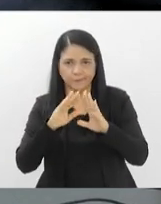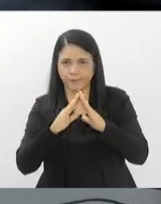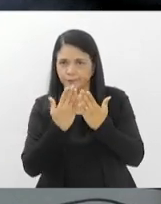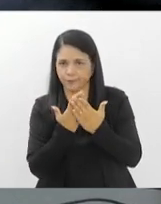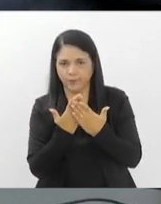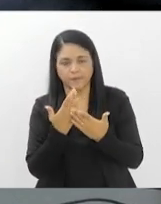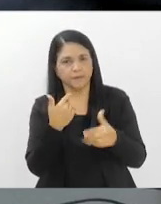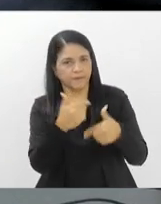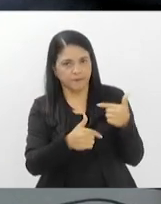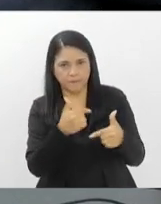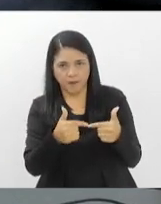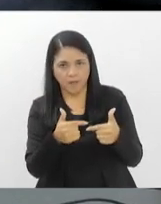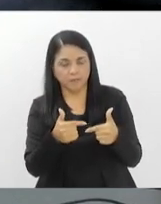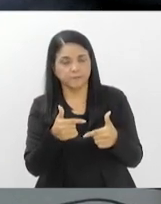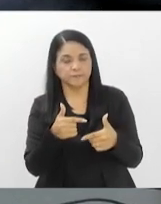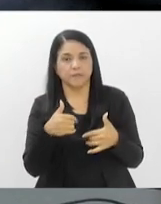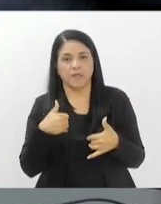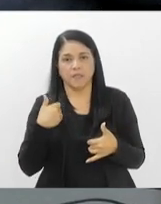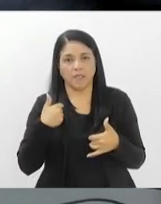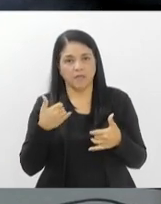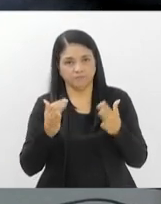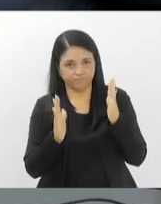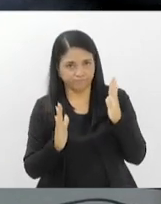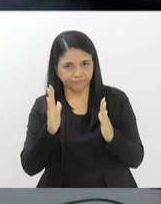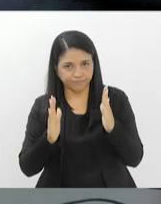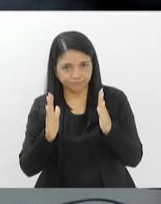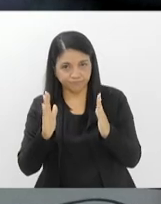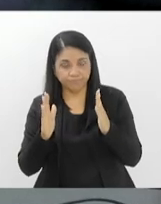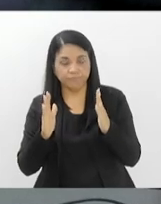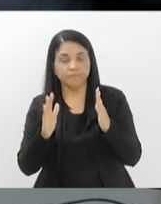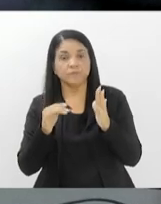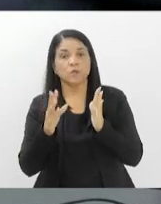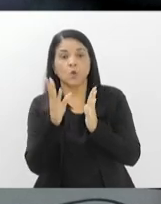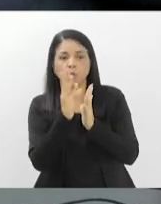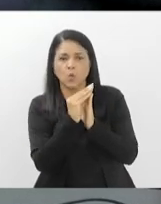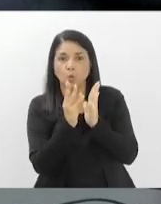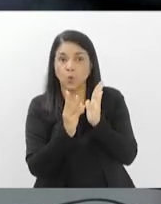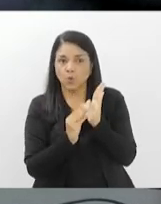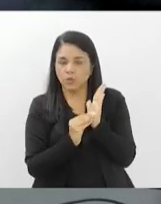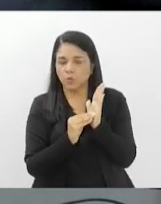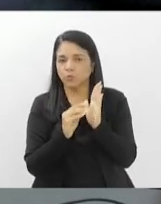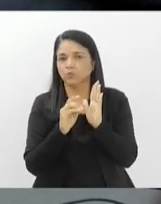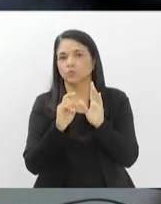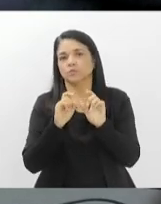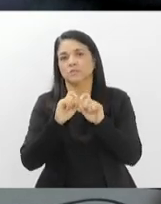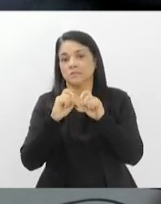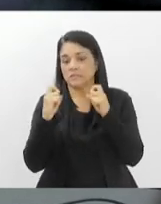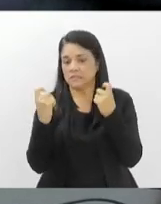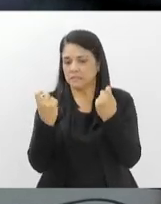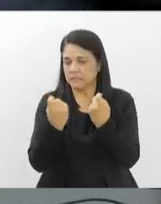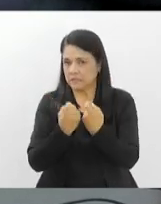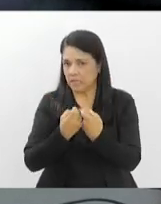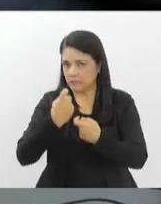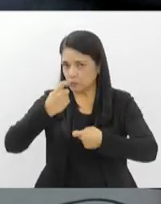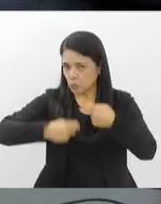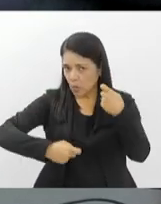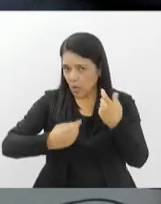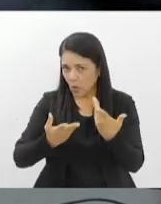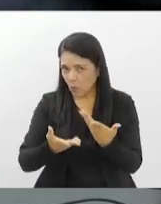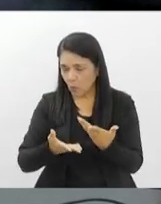etária em que ele foi inserido, né, por trazer um conteúdo de teor sexual para crianças,